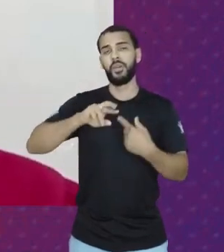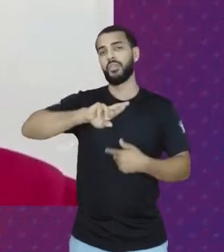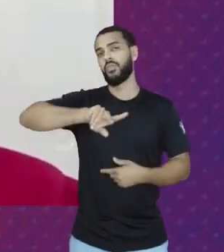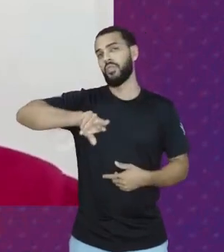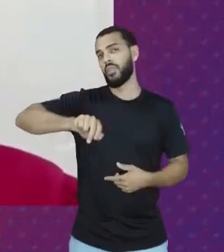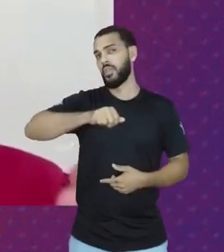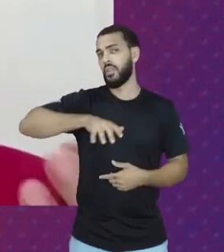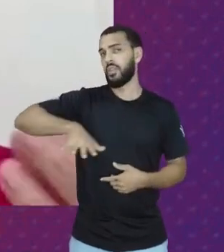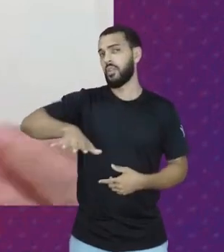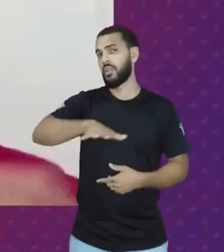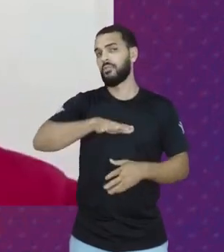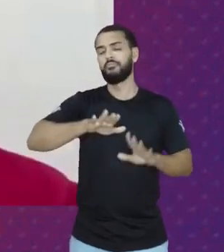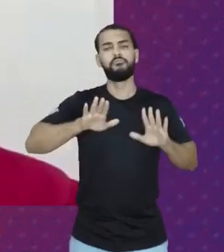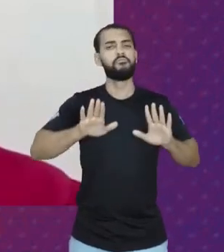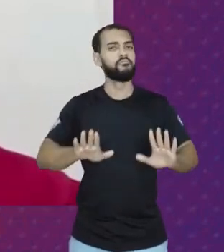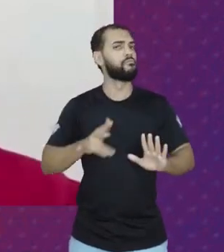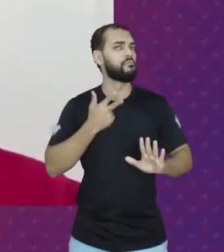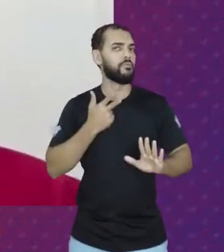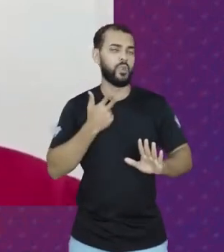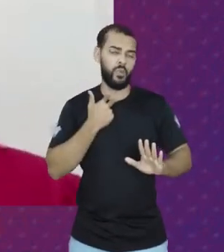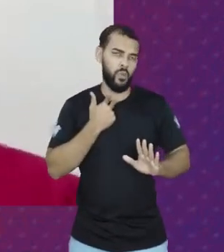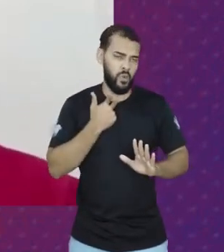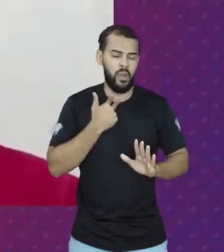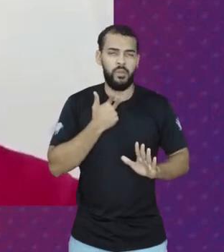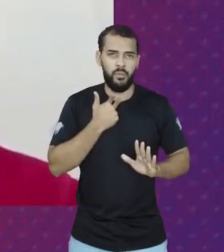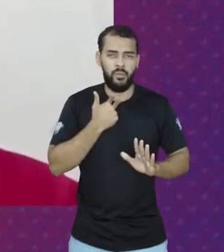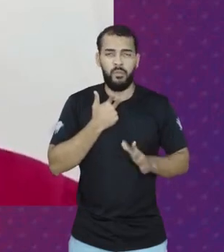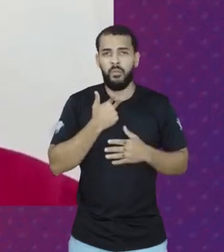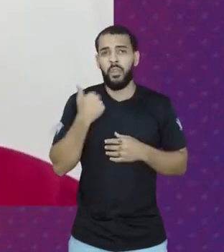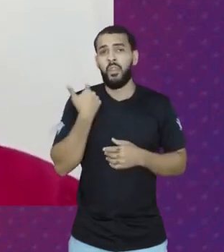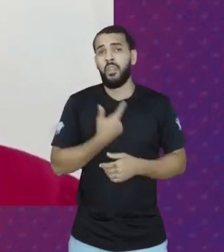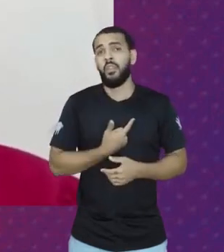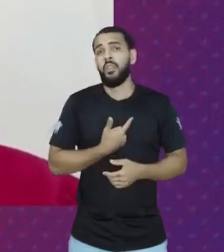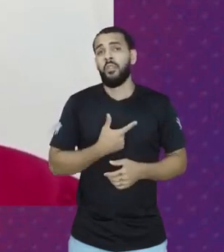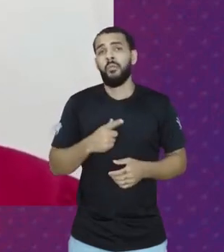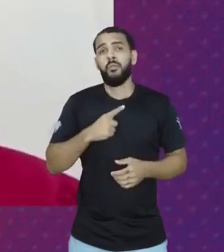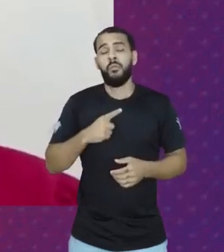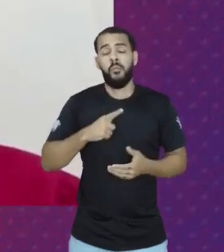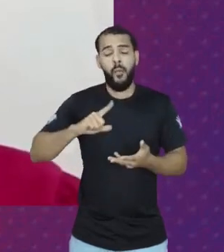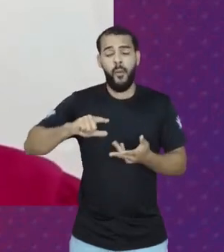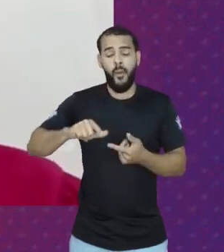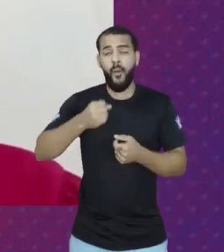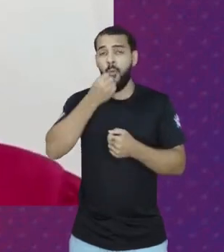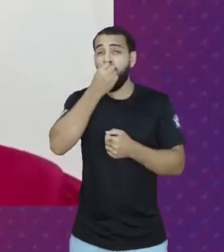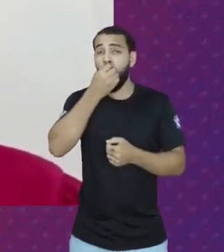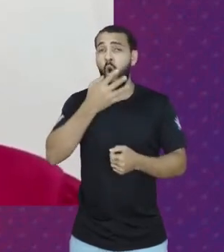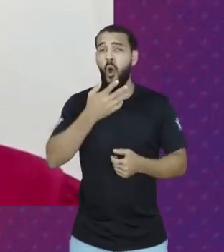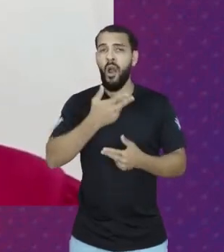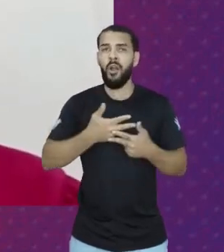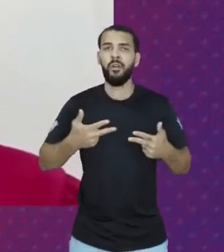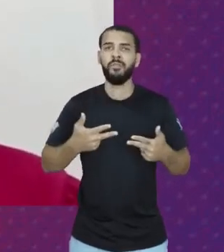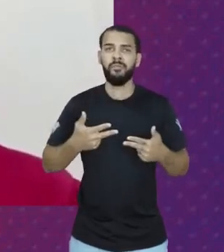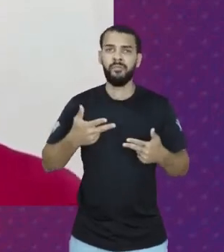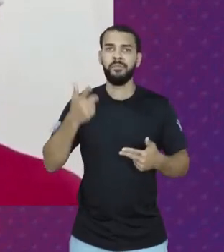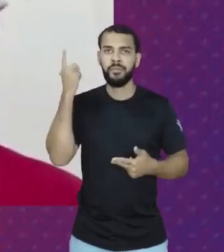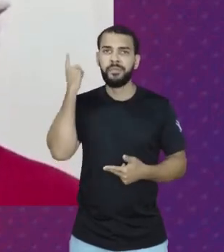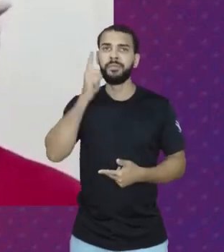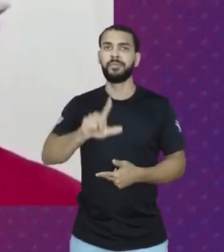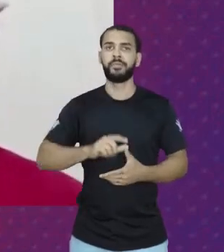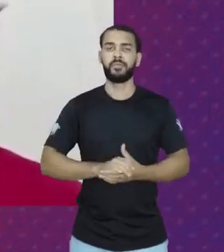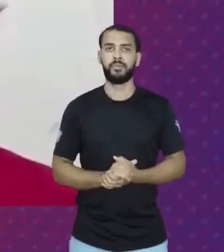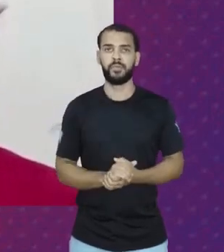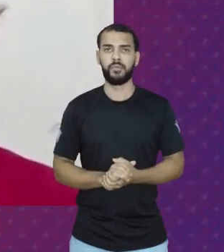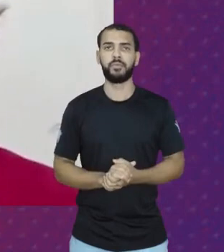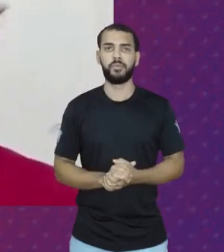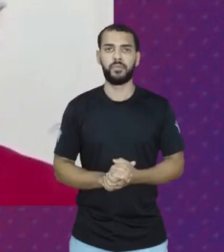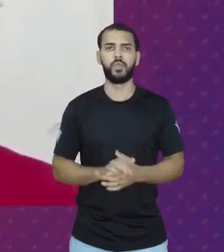setores, mas nós não podemos perder o nosso prumo. Nós não podemos perder aquilo que a gente pensa e aquilo que